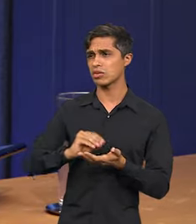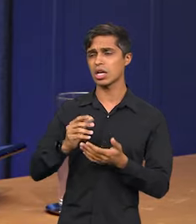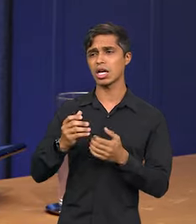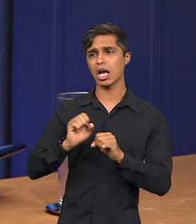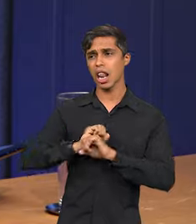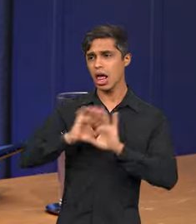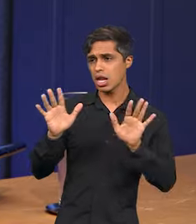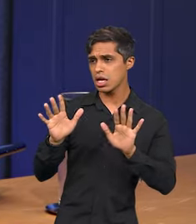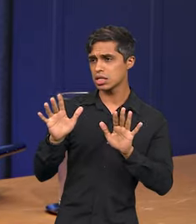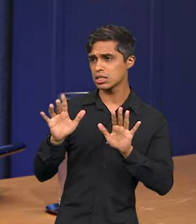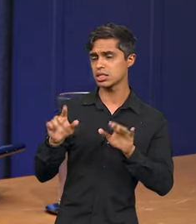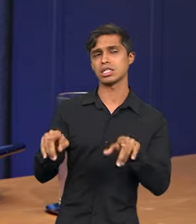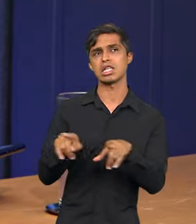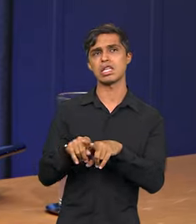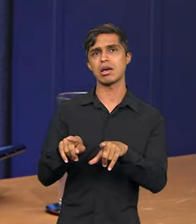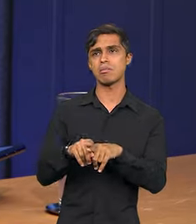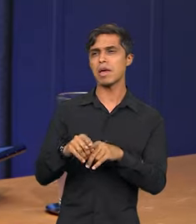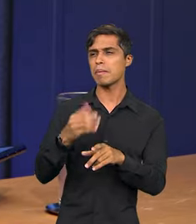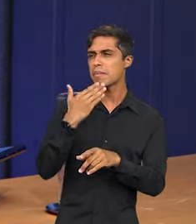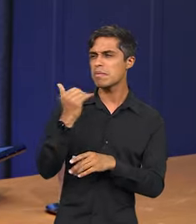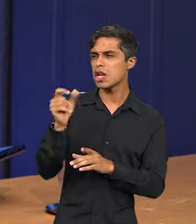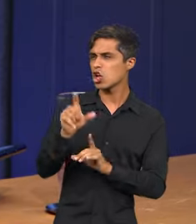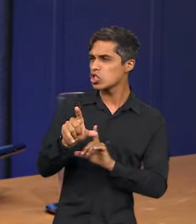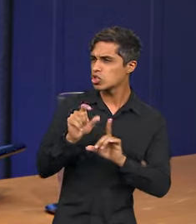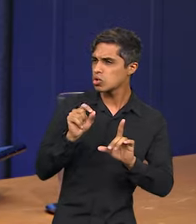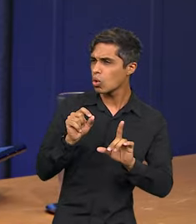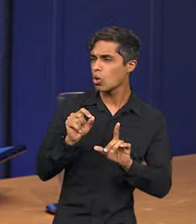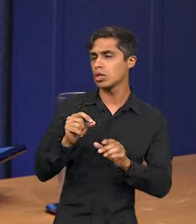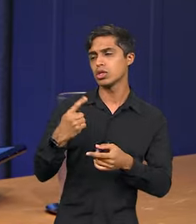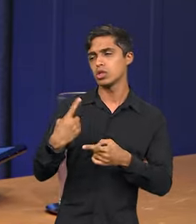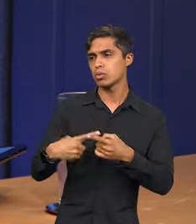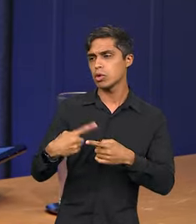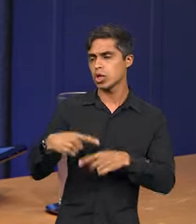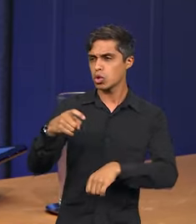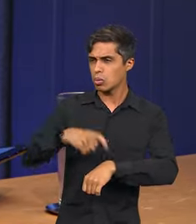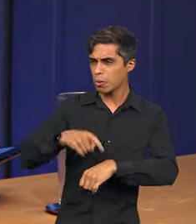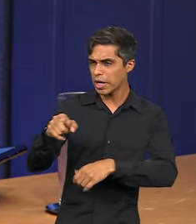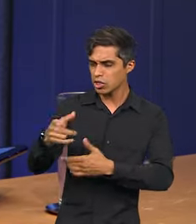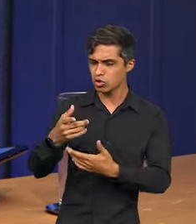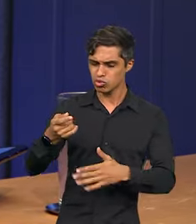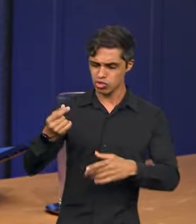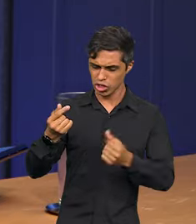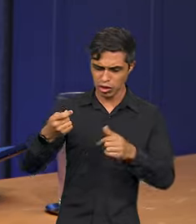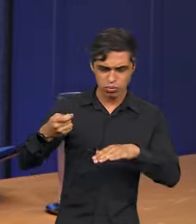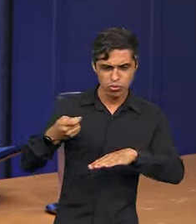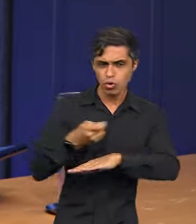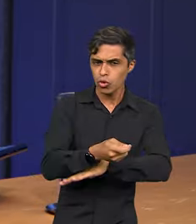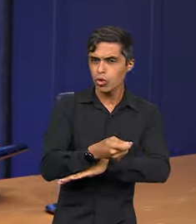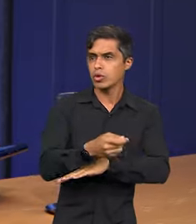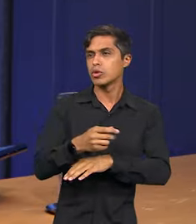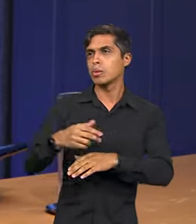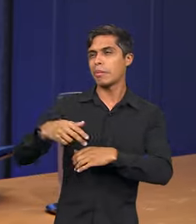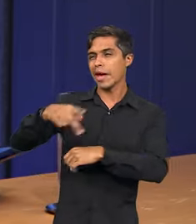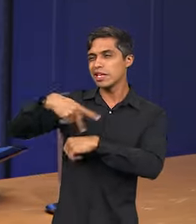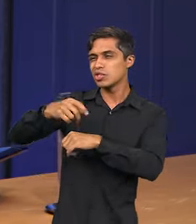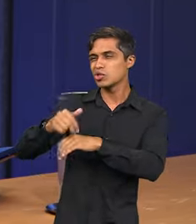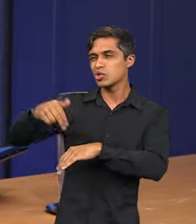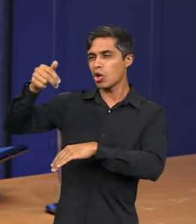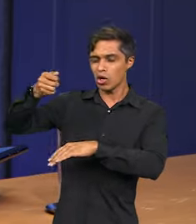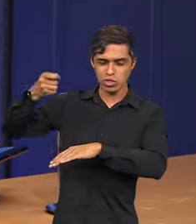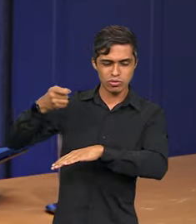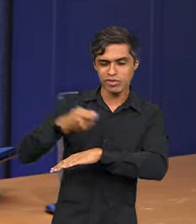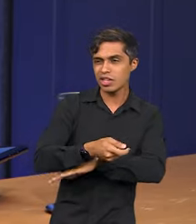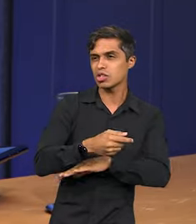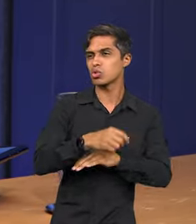transparência e também uma melhor escolha quando esses recursos que você falou do financiamento né dos países do Norte para os